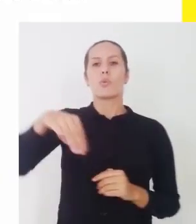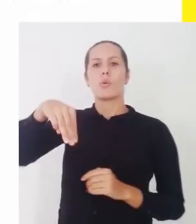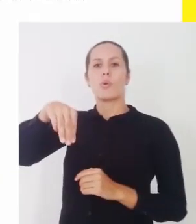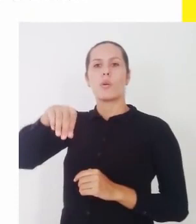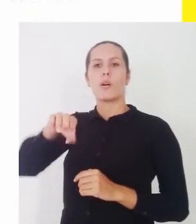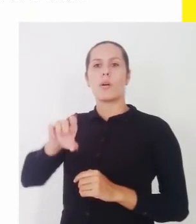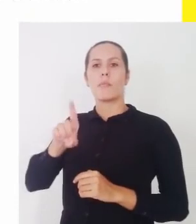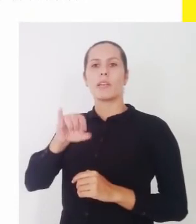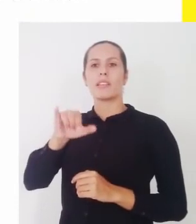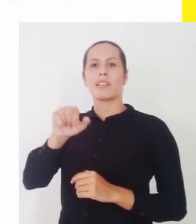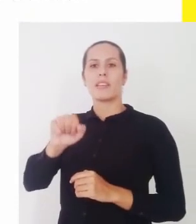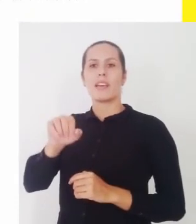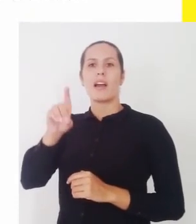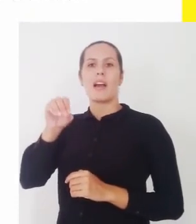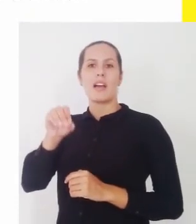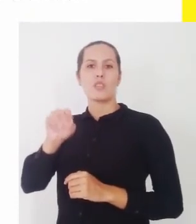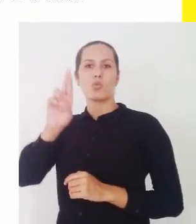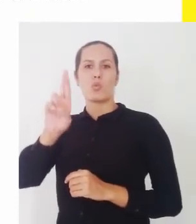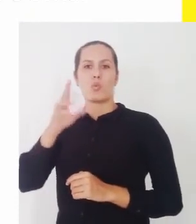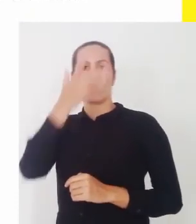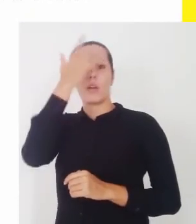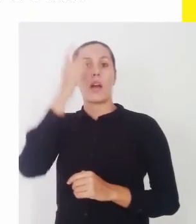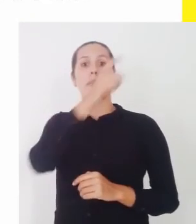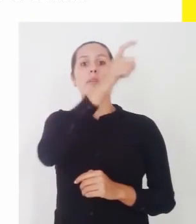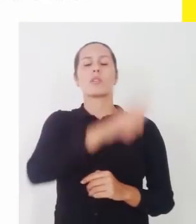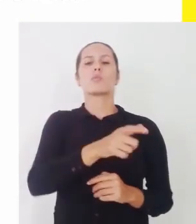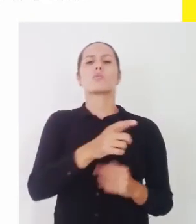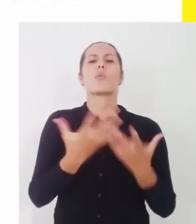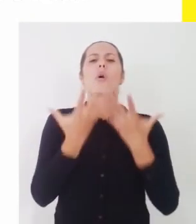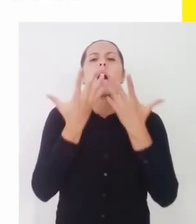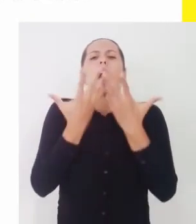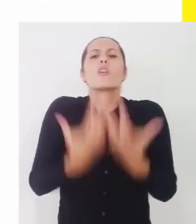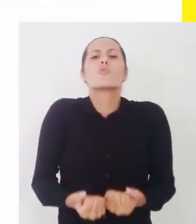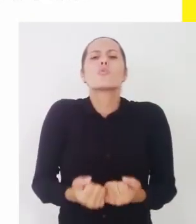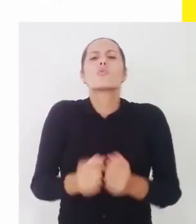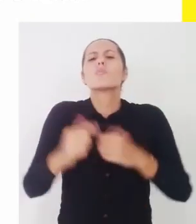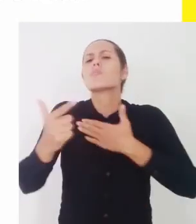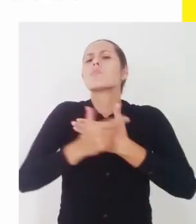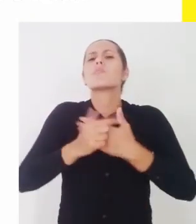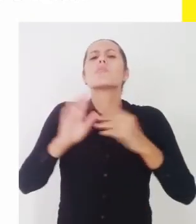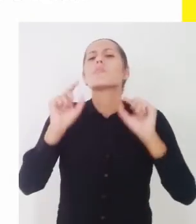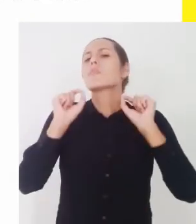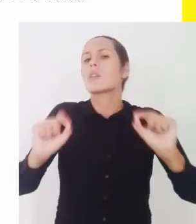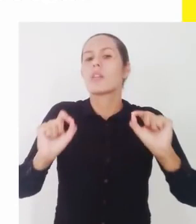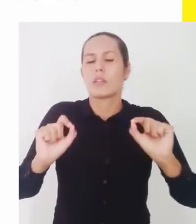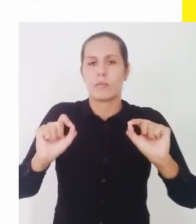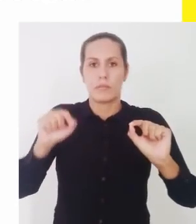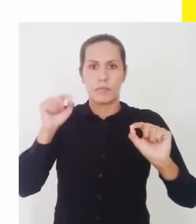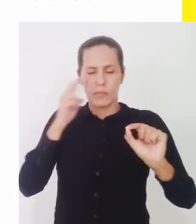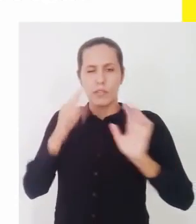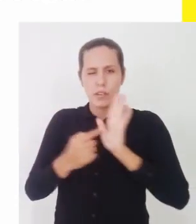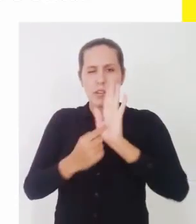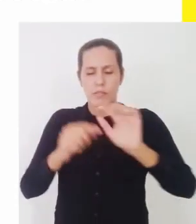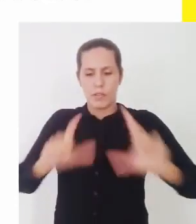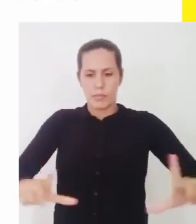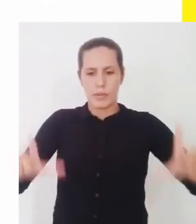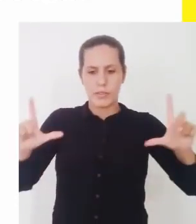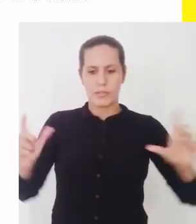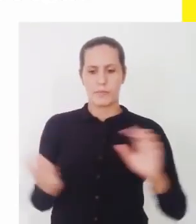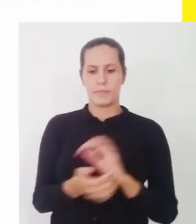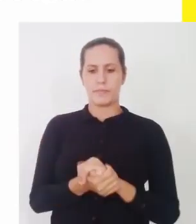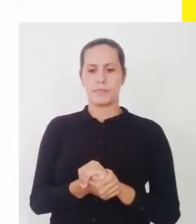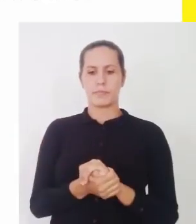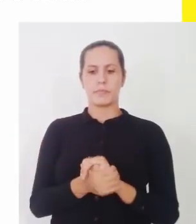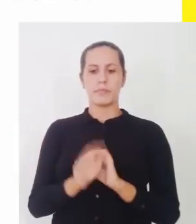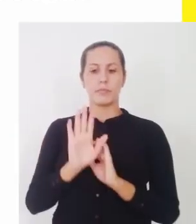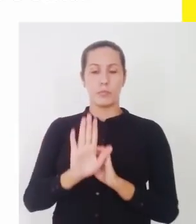mediador. Ora, quem é o mediador? Que, em geral, assume o papel de mediador. Se liga aí que vai aparecer para você na